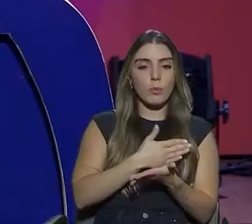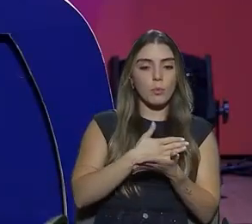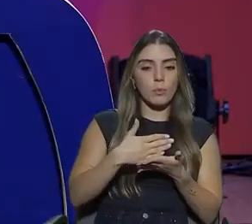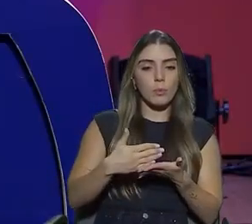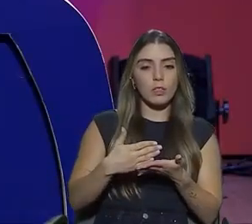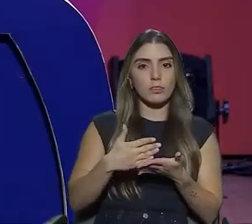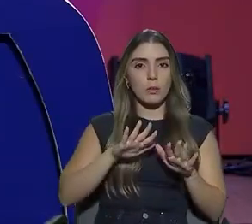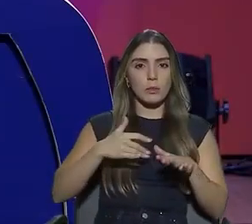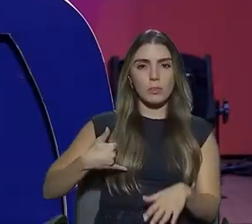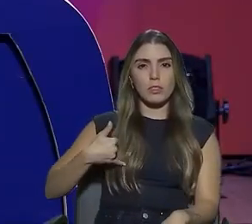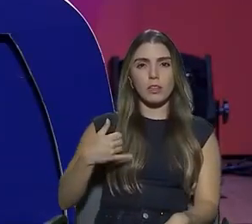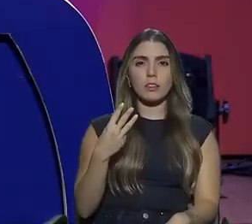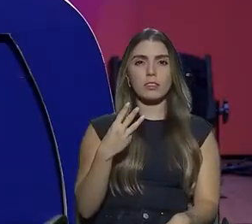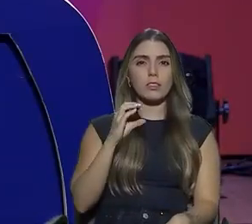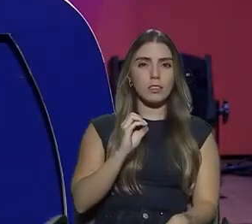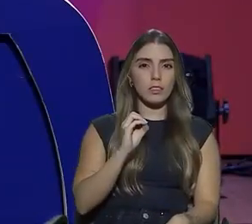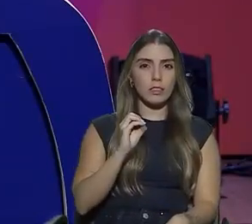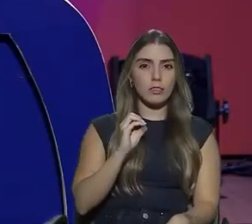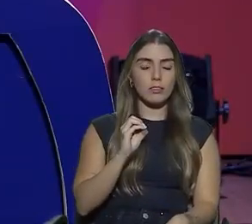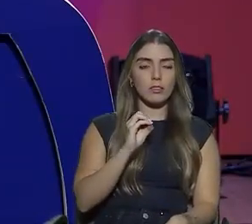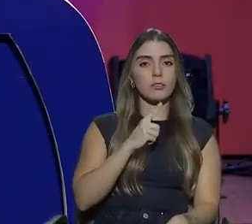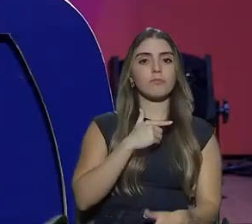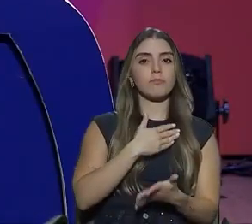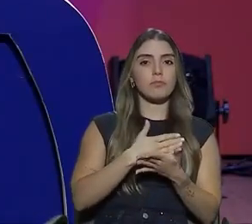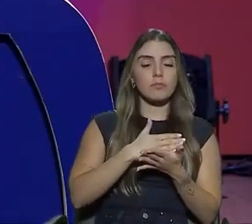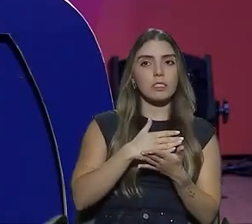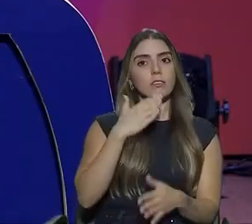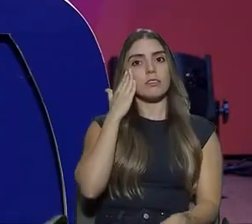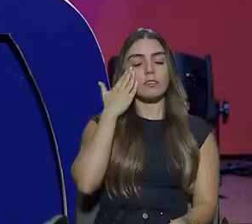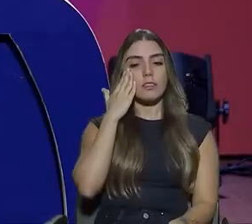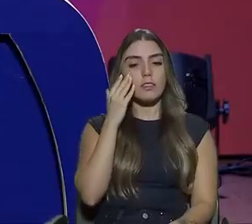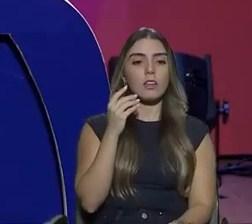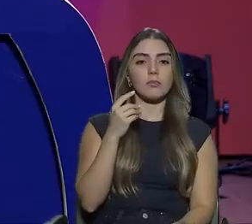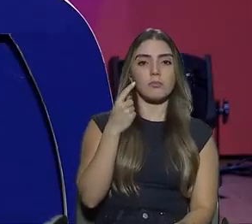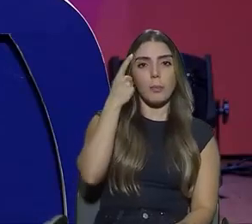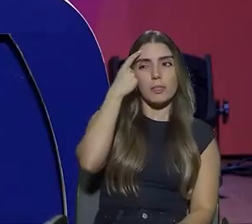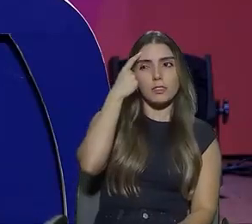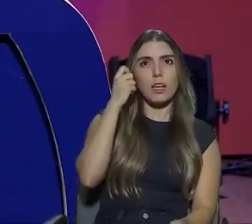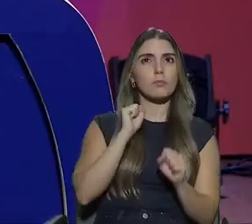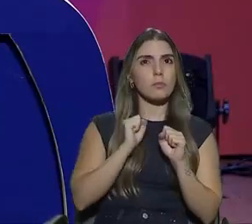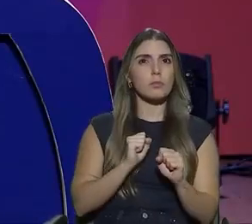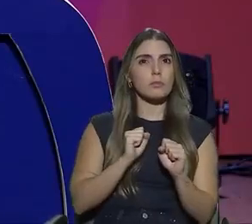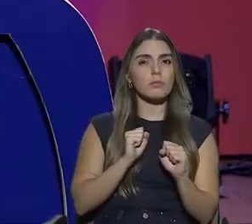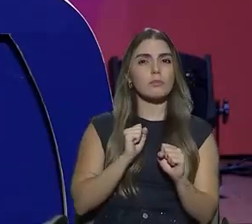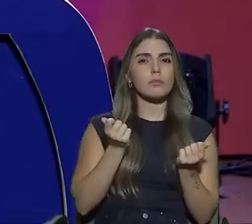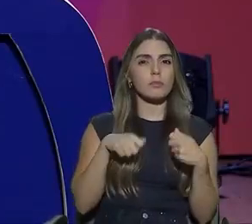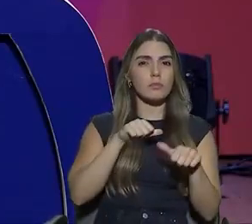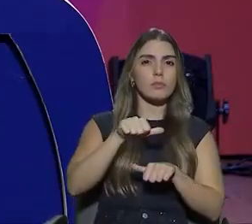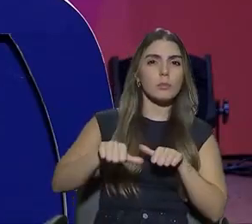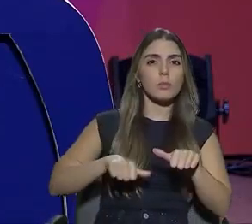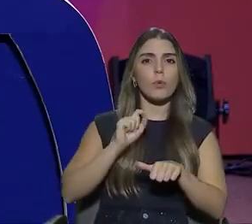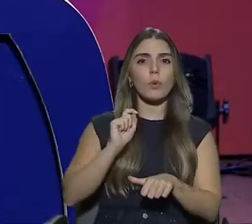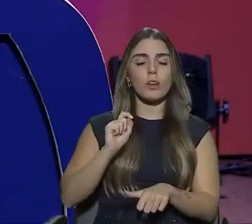30 anos, e é que eu começo a pensar que, nossa, acho que eu poderia transformar aquilo